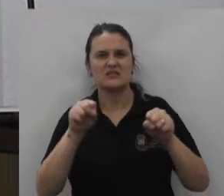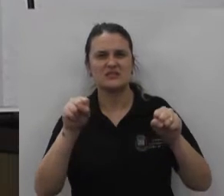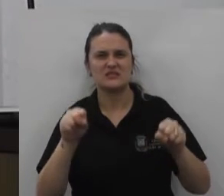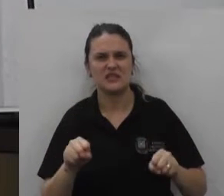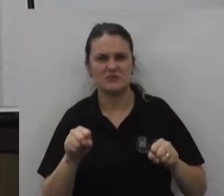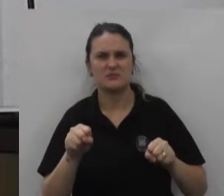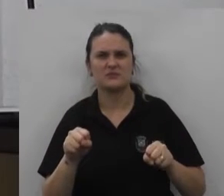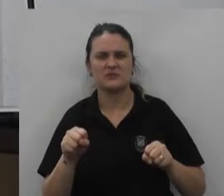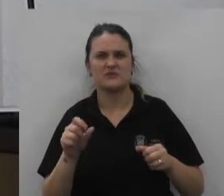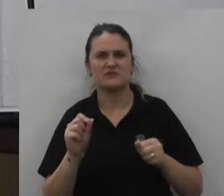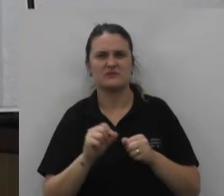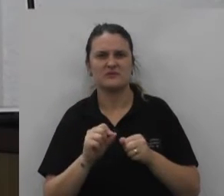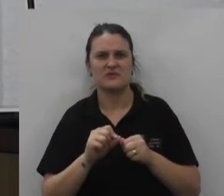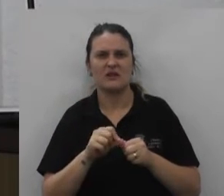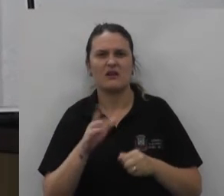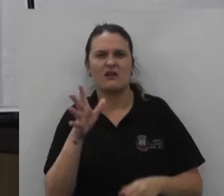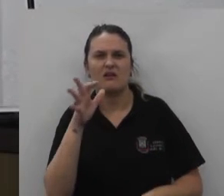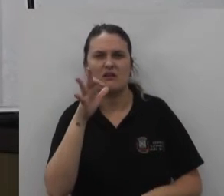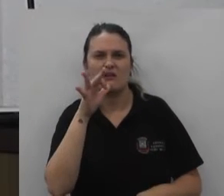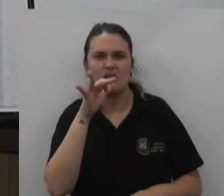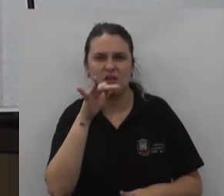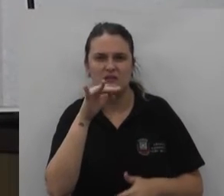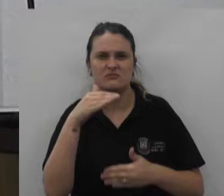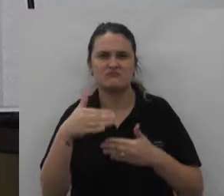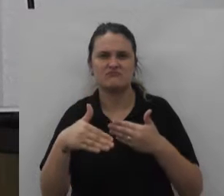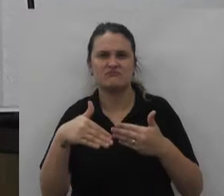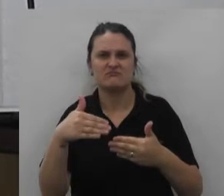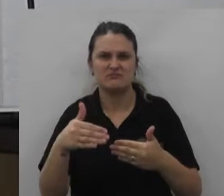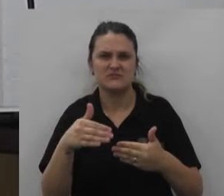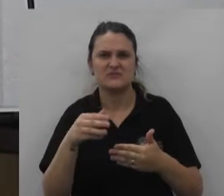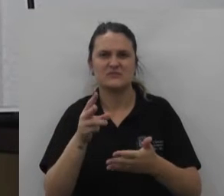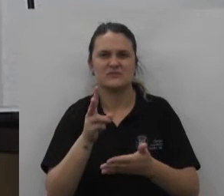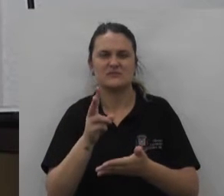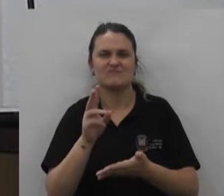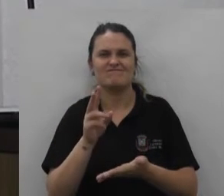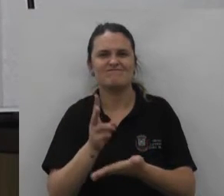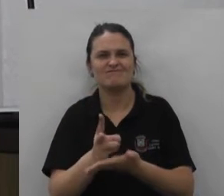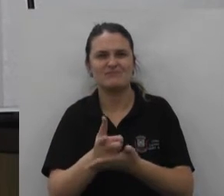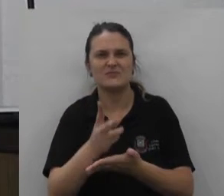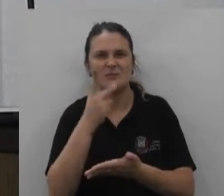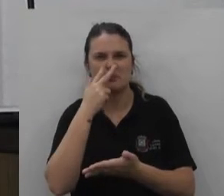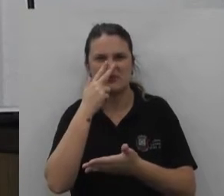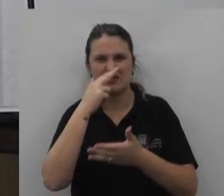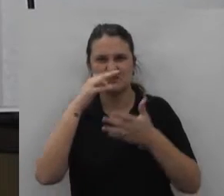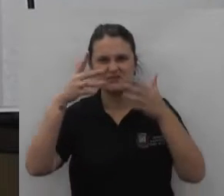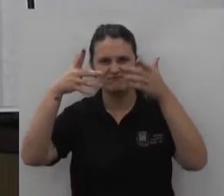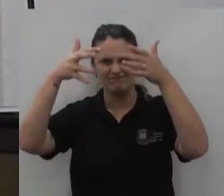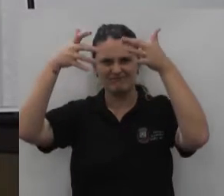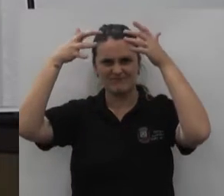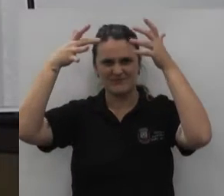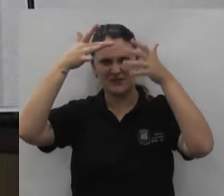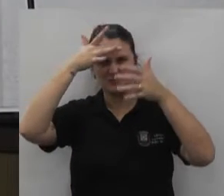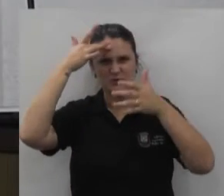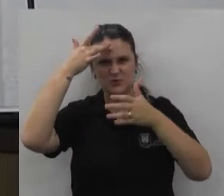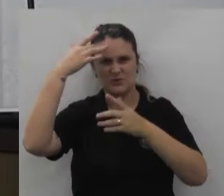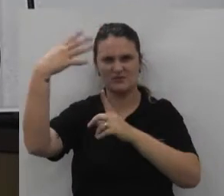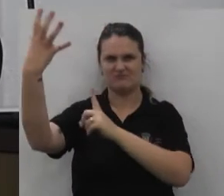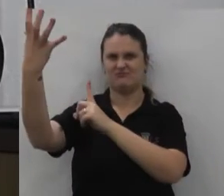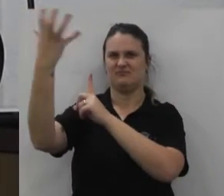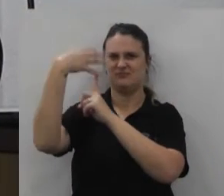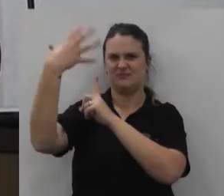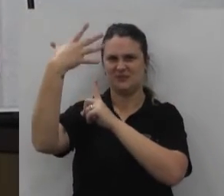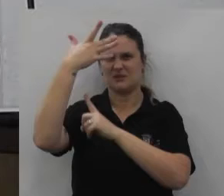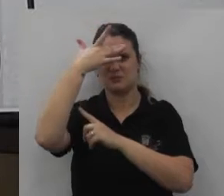sistema de implantar lenta, progressiva e permanentemente no cérebro das pessoas, a tal ponto